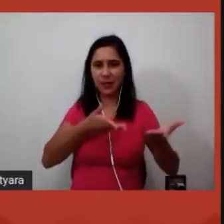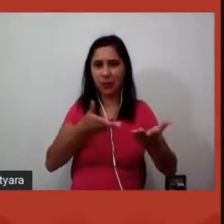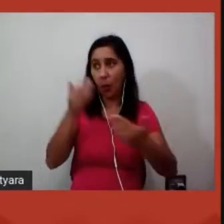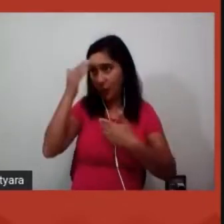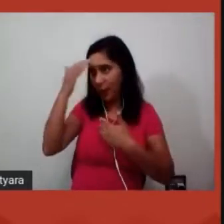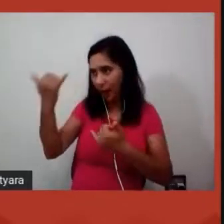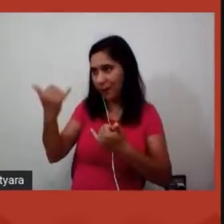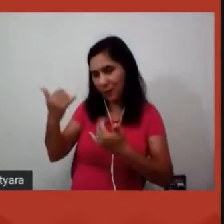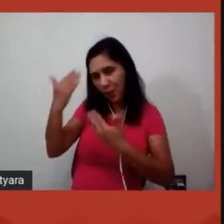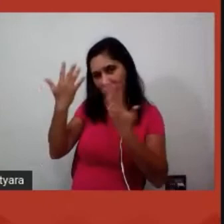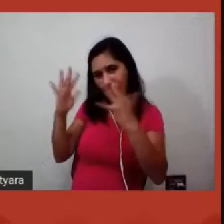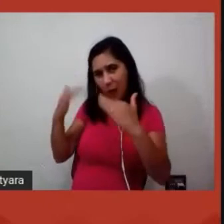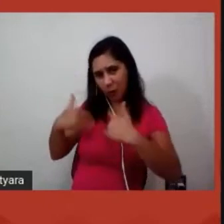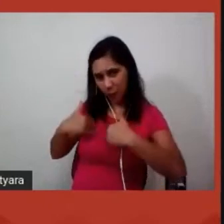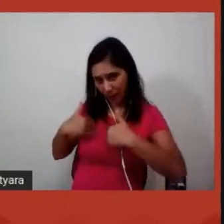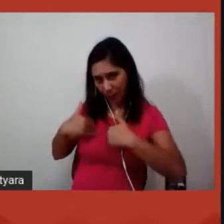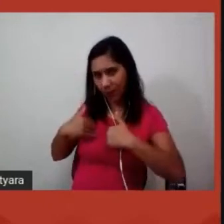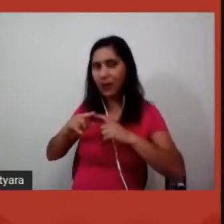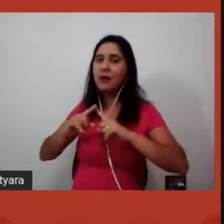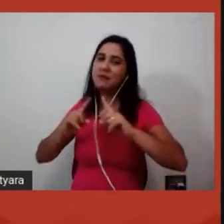mas